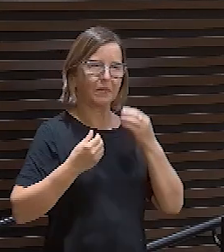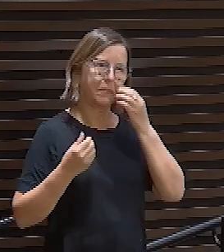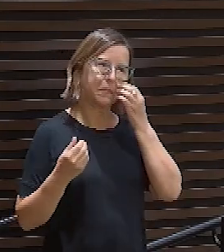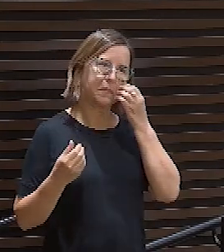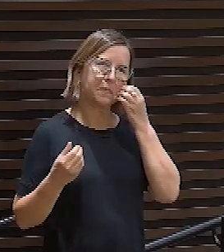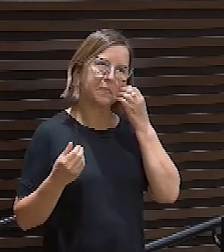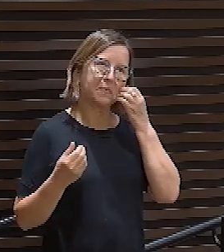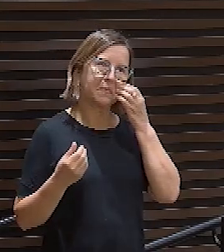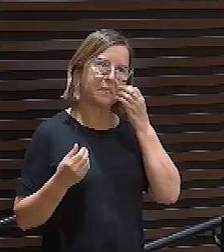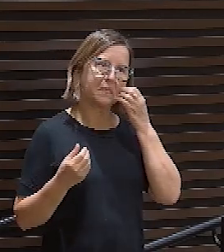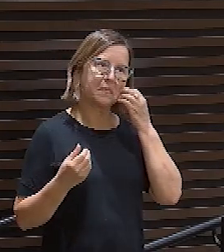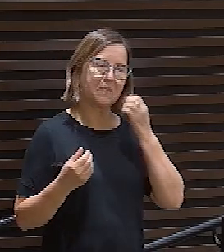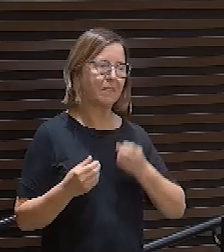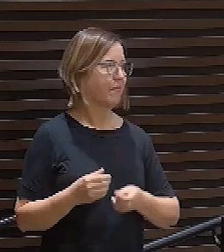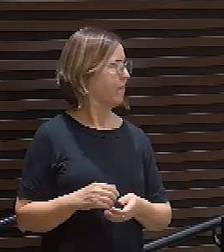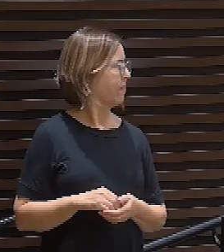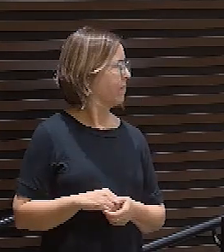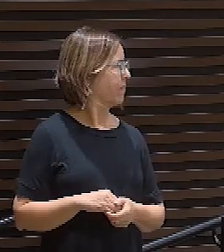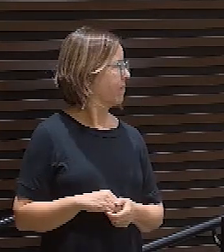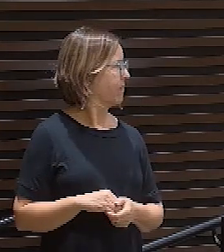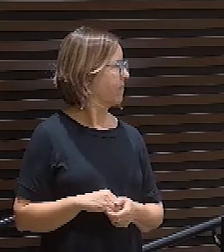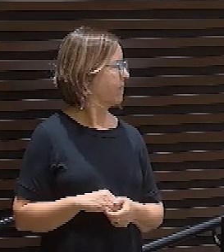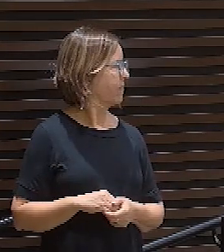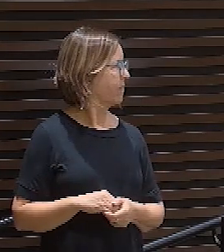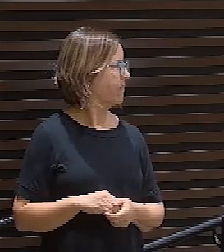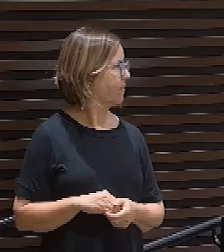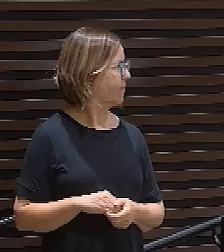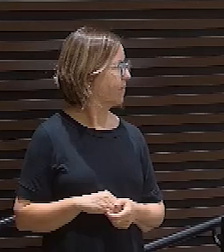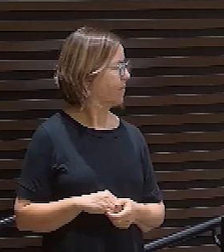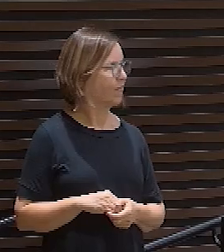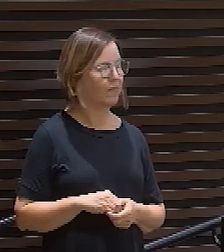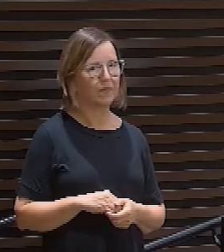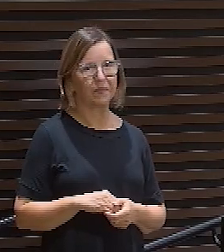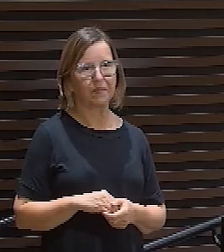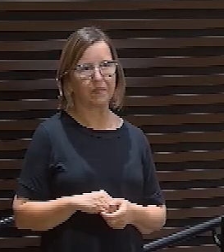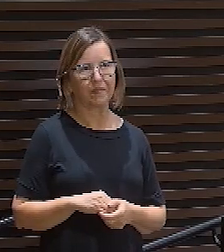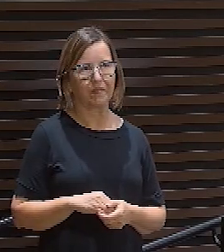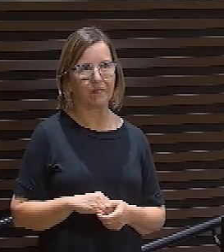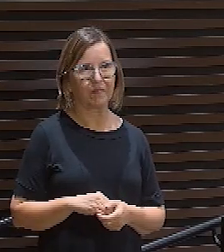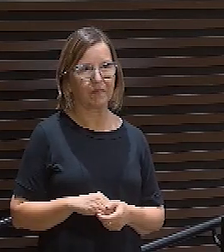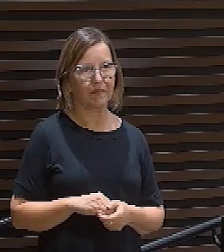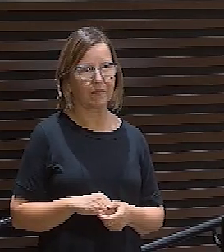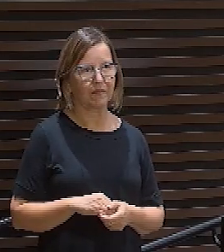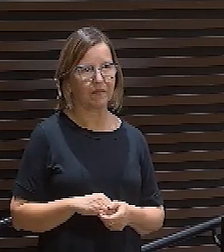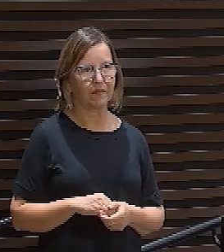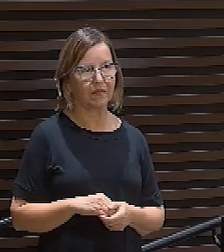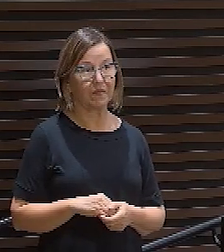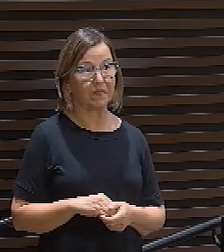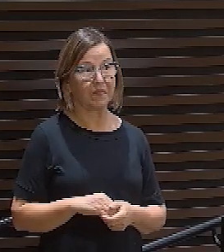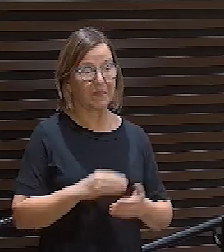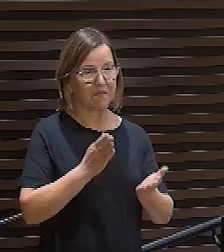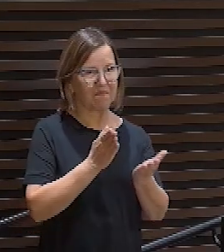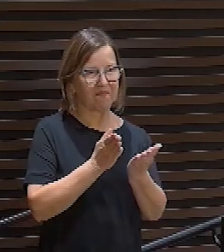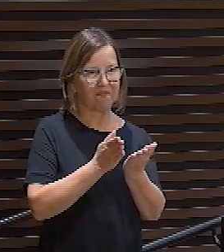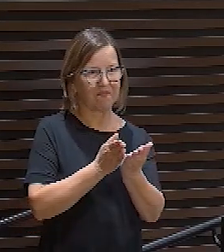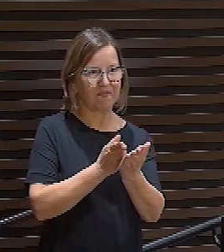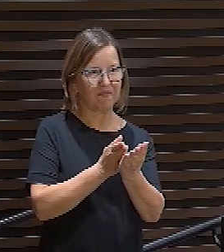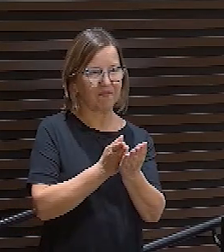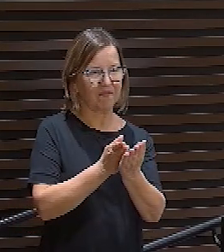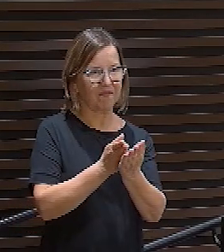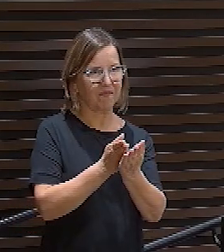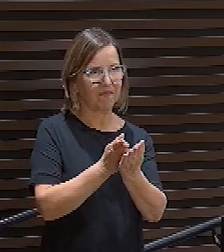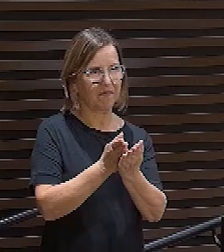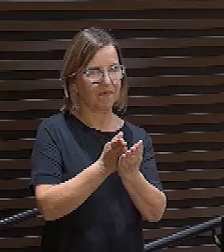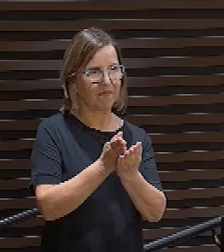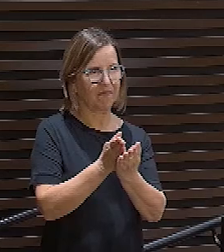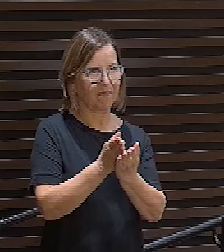E ele entra da mesma forma como ele entrou no tribunal. Ele entra de peito